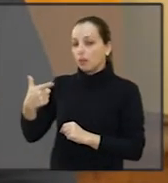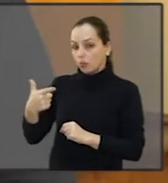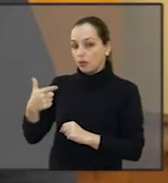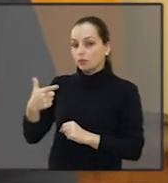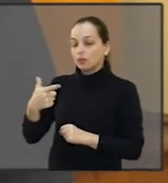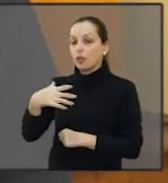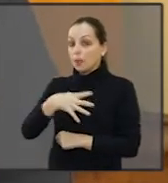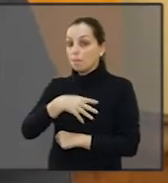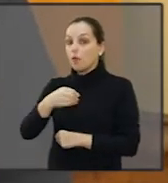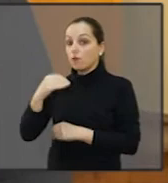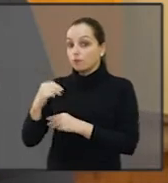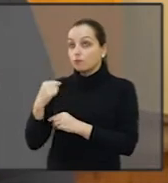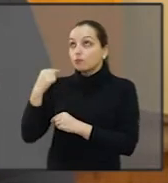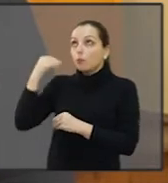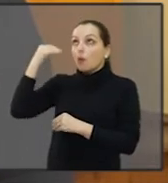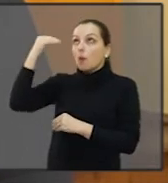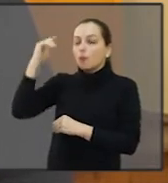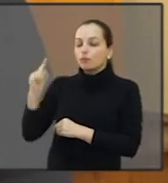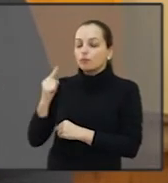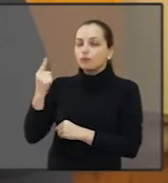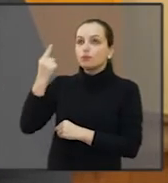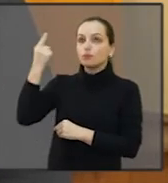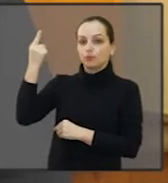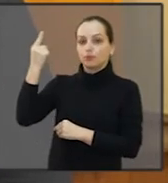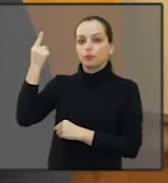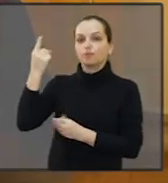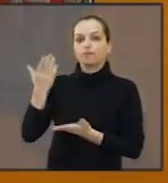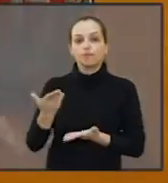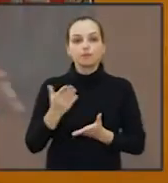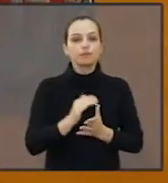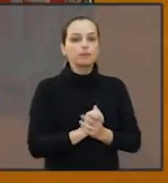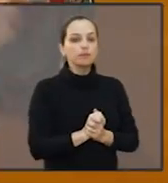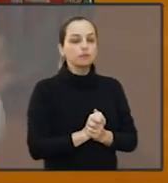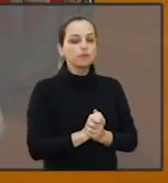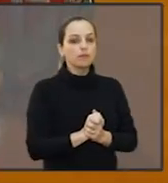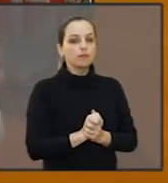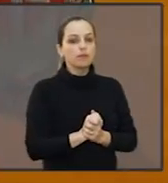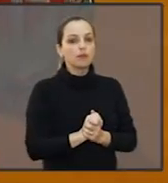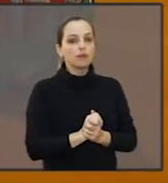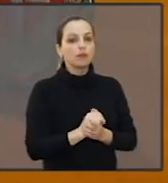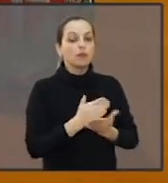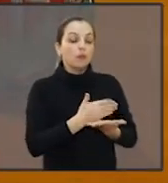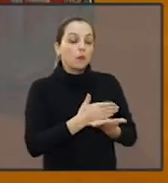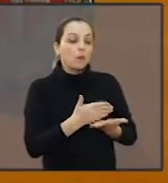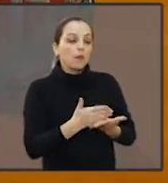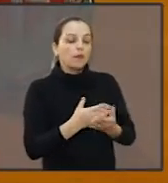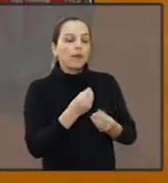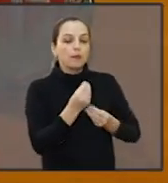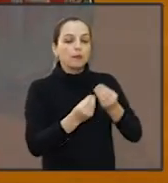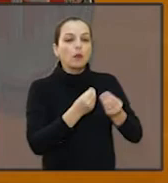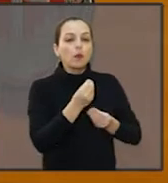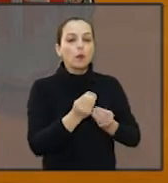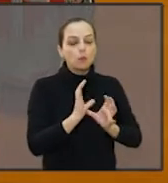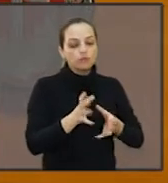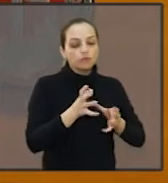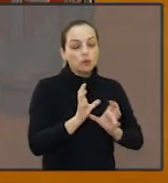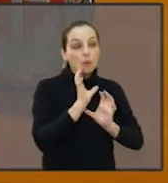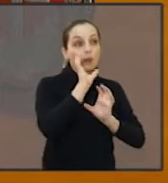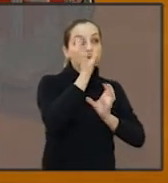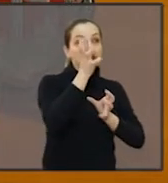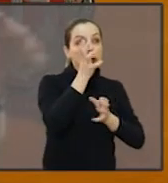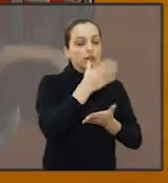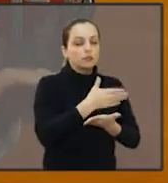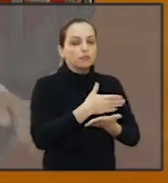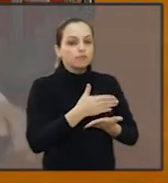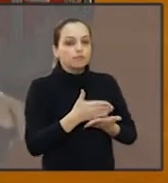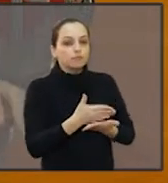filho já é maior que eu, né? 5 centímetros maior. Pois é. Eu até queria começar a conversa para dizer como é que o basquete entrou na